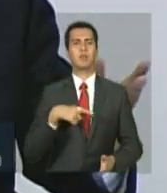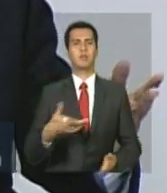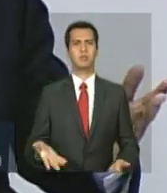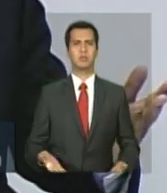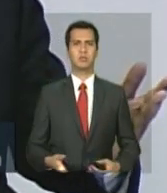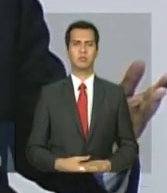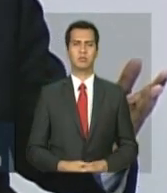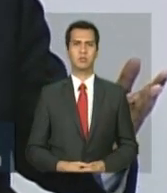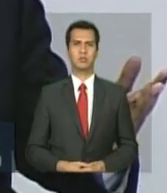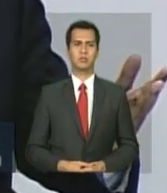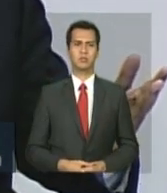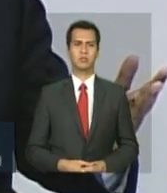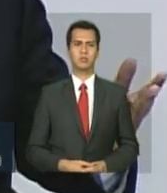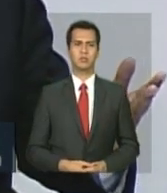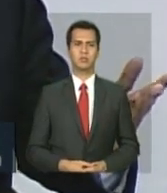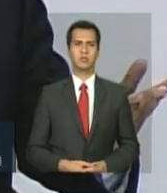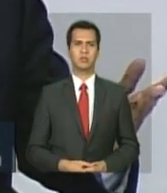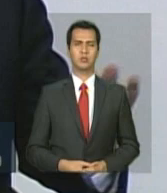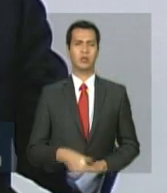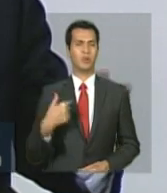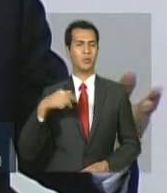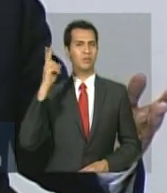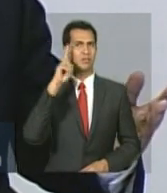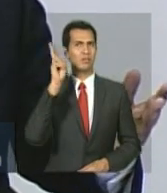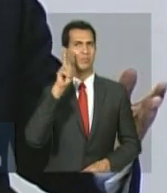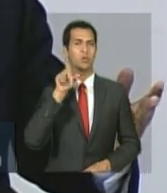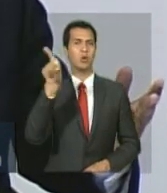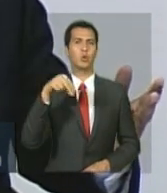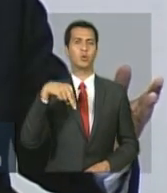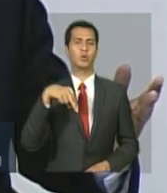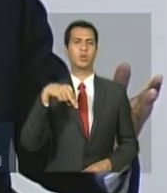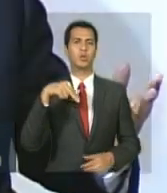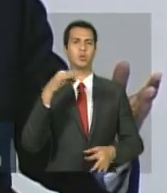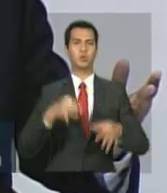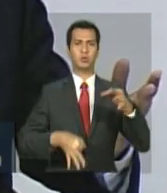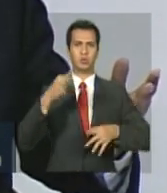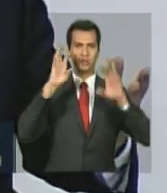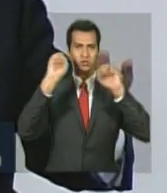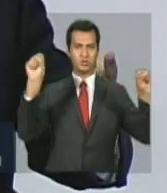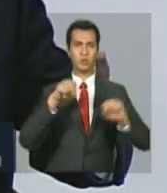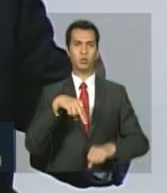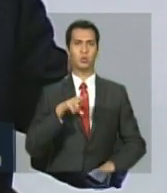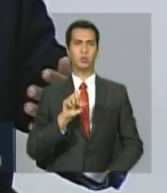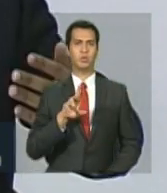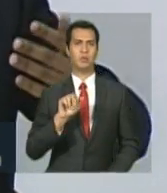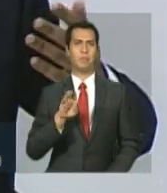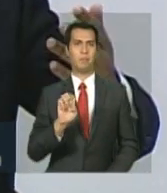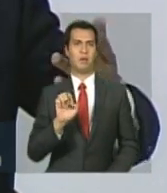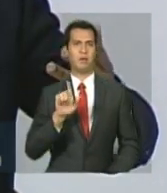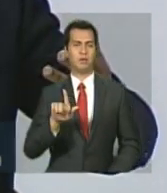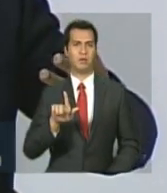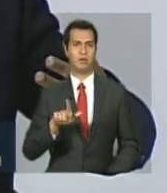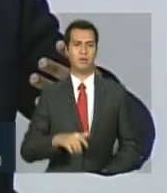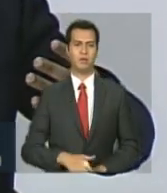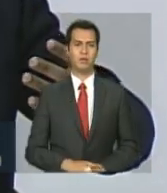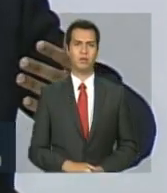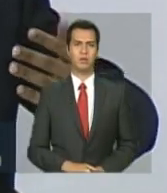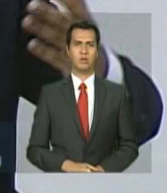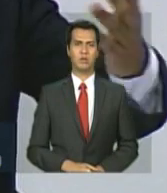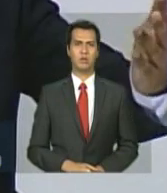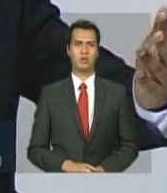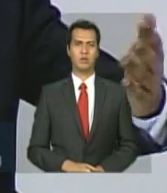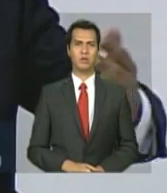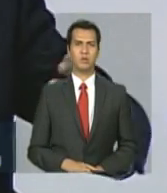Eu lembrei do Tribunal de Nuremberg. Eu lembrei de uma manifestação, de